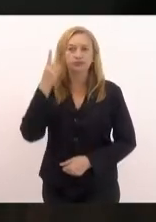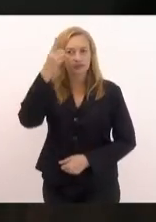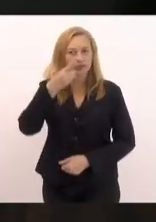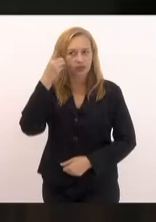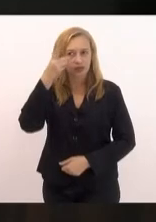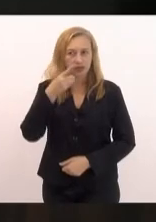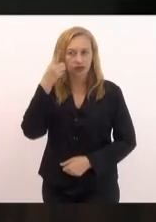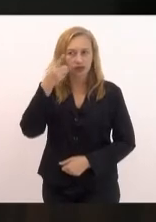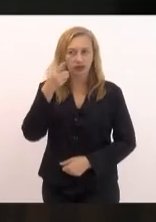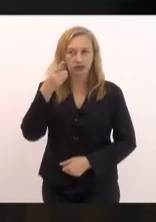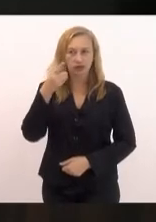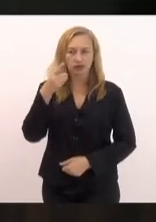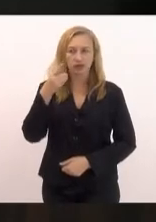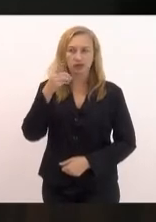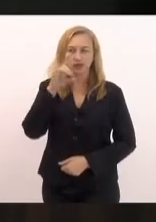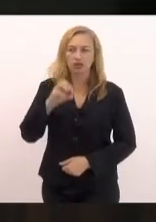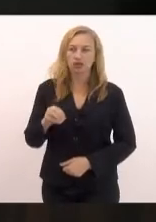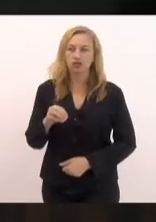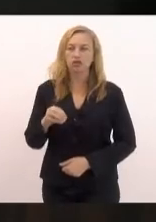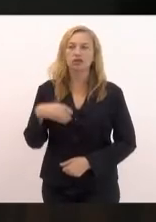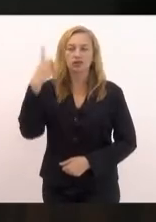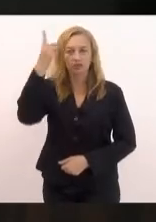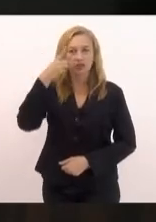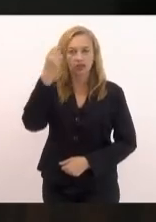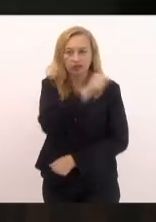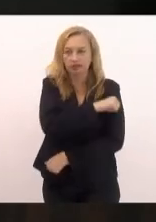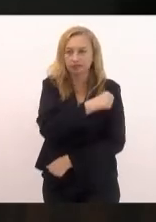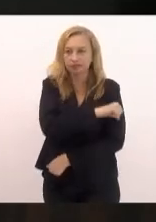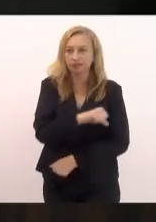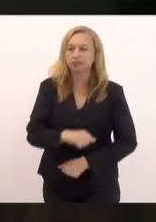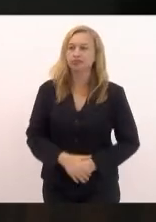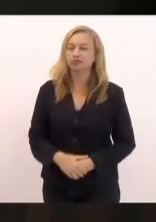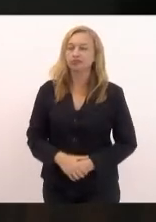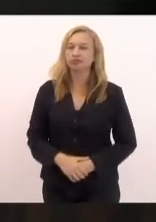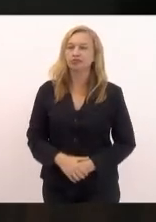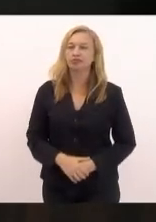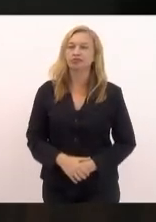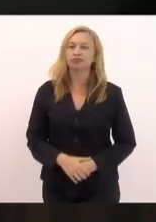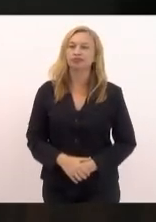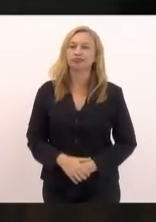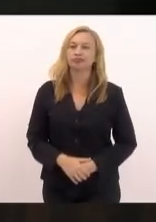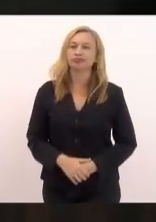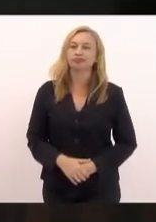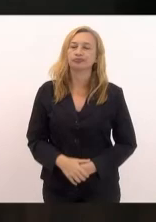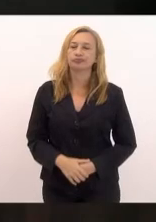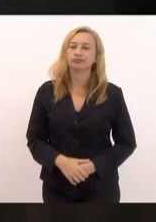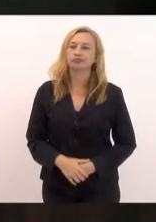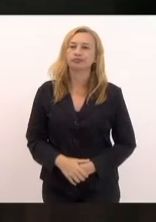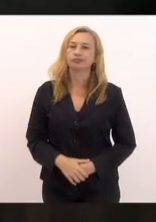Lins. Deputada enfermeira Rejane. Deputada enfermeira Rejane.